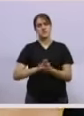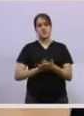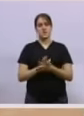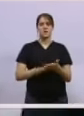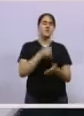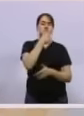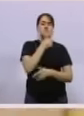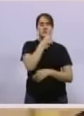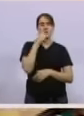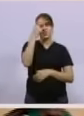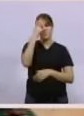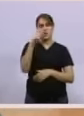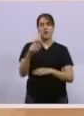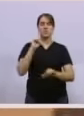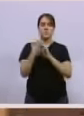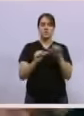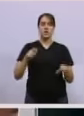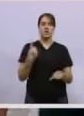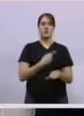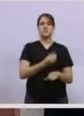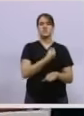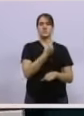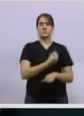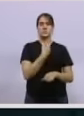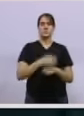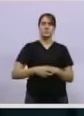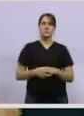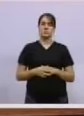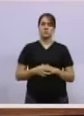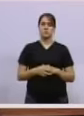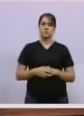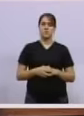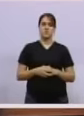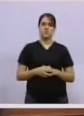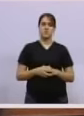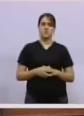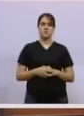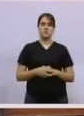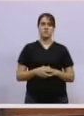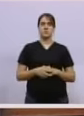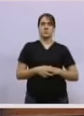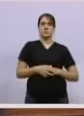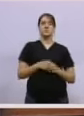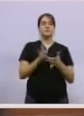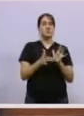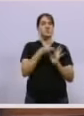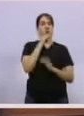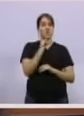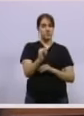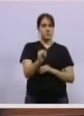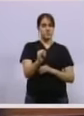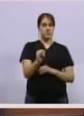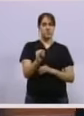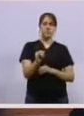jeito de ser gente. Olha a dureza dessa palavra de Jesus. eu não vos reconhecerei. Não, sai